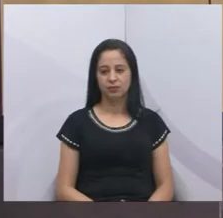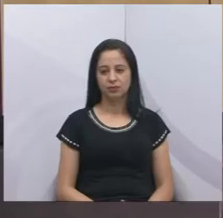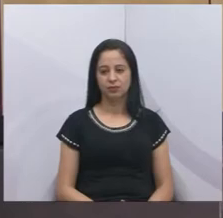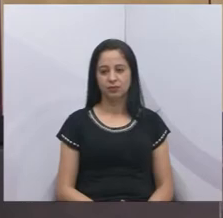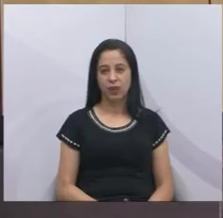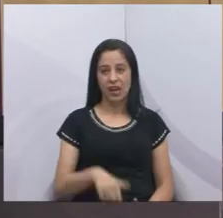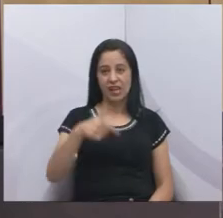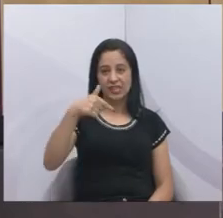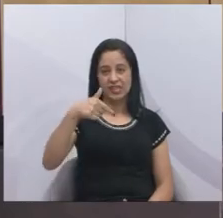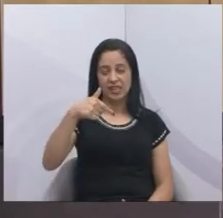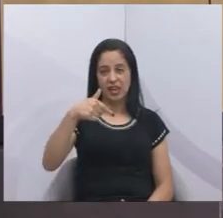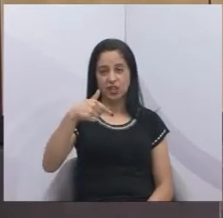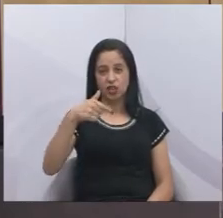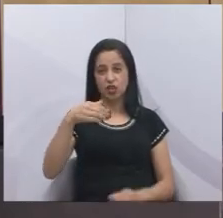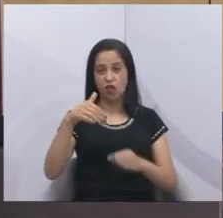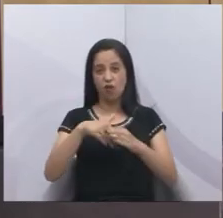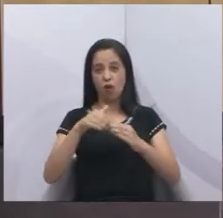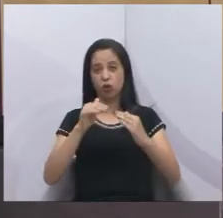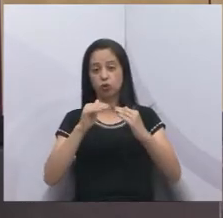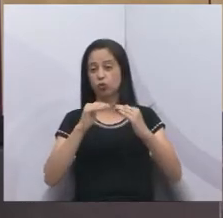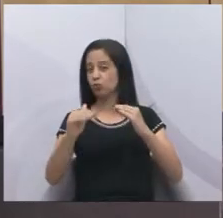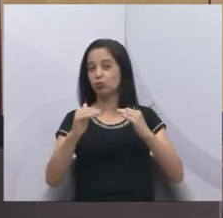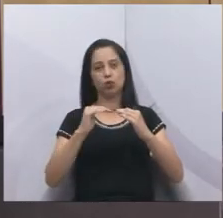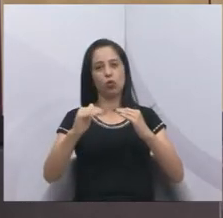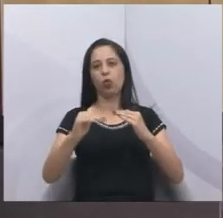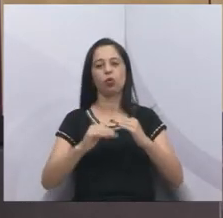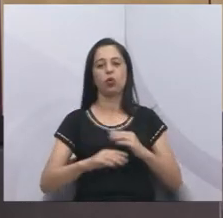Por 7 votos contra.